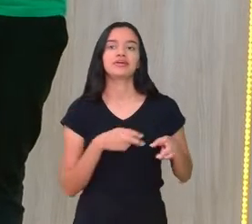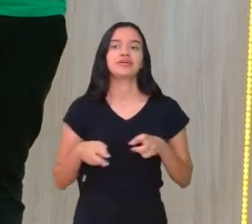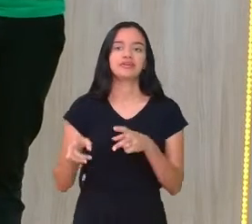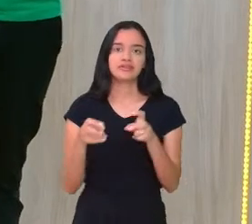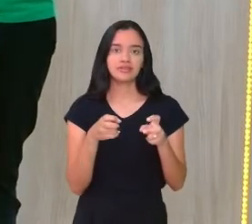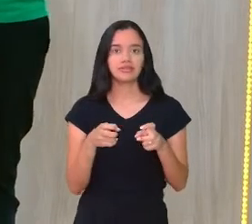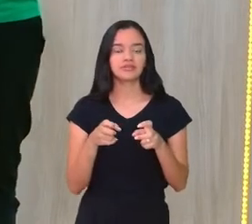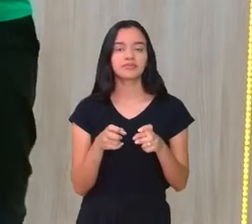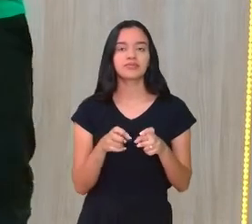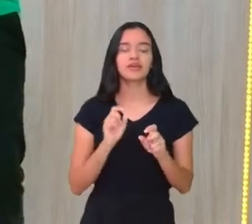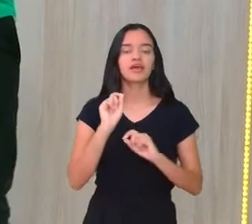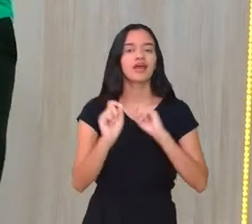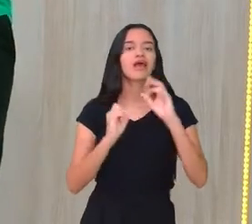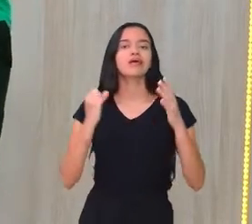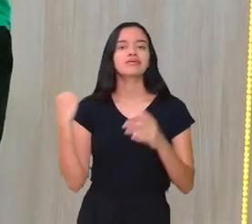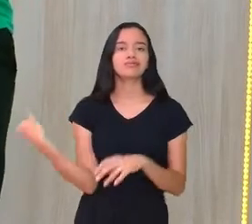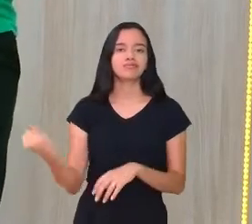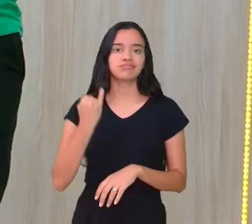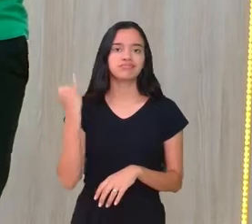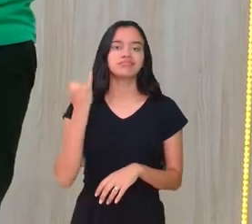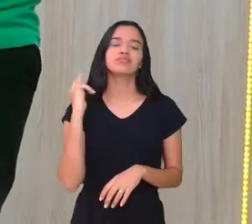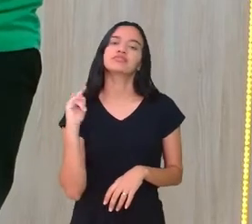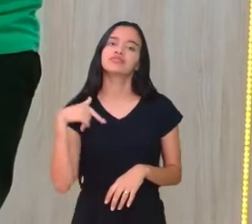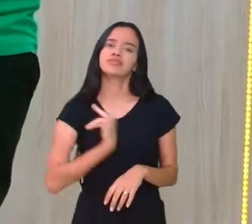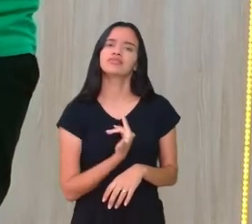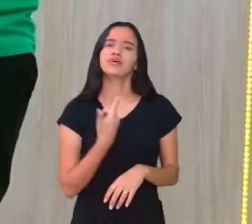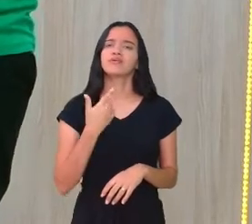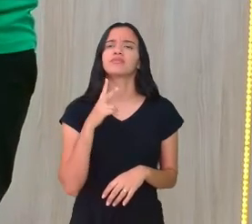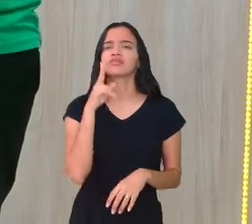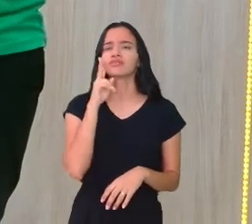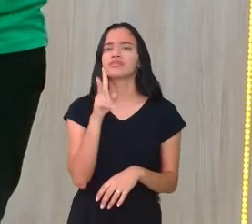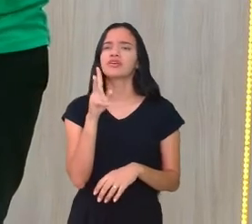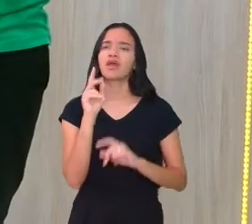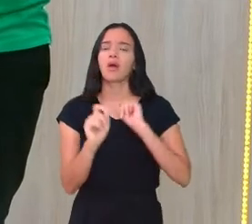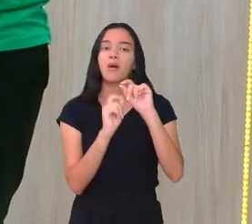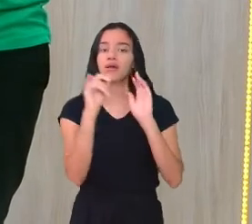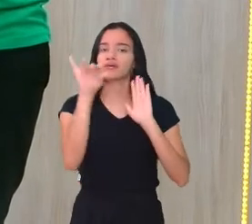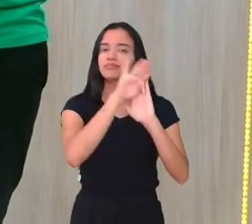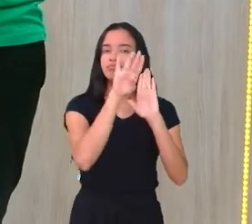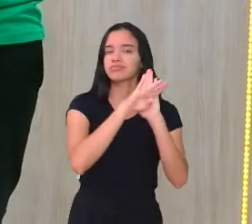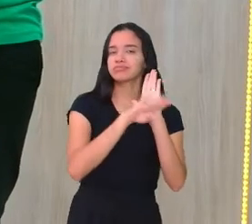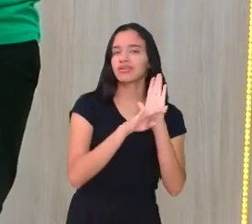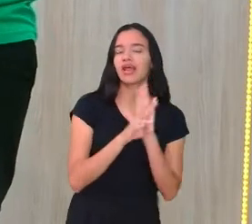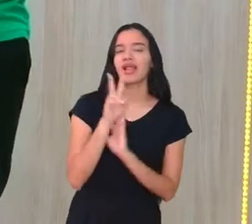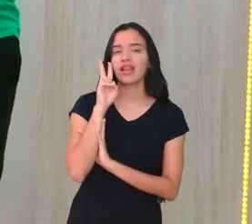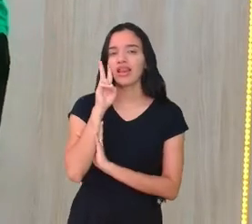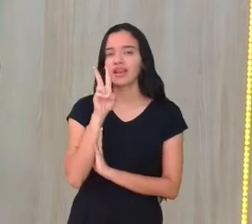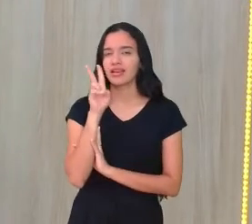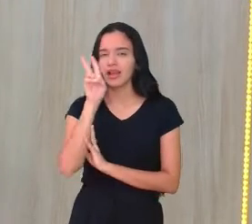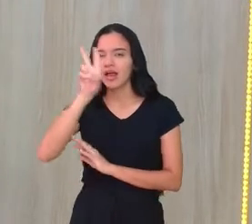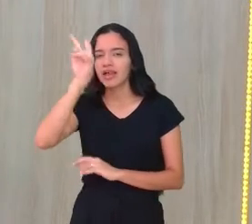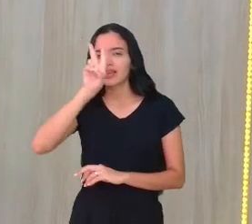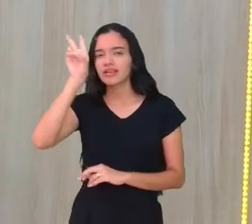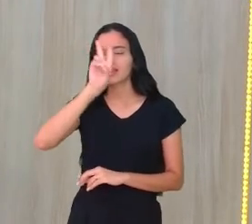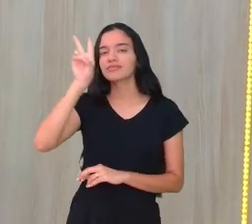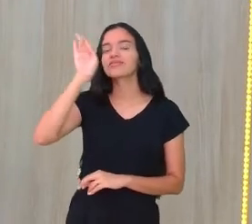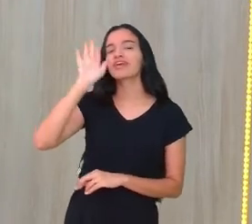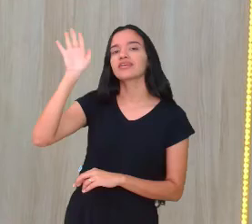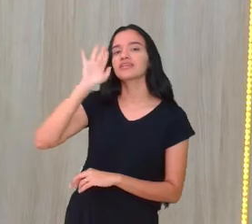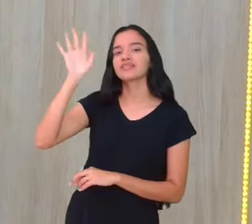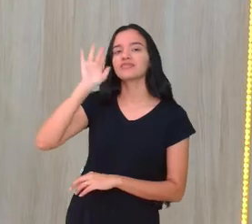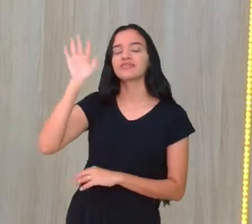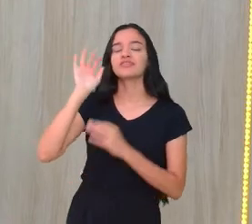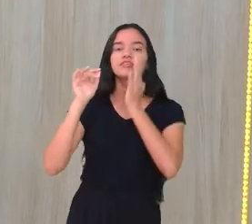que é fundamental. E aí a gente vai dar uma olhada nas escalas, tá? Lembra que a gente vem refletindo sobre o global